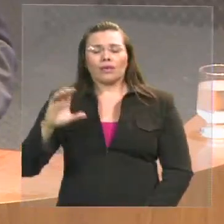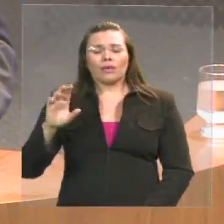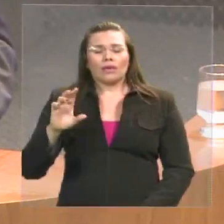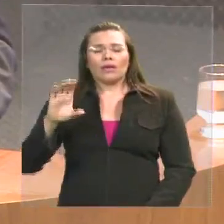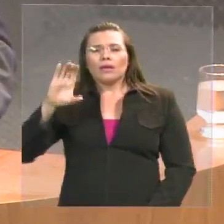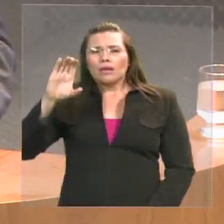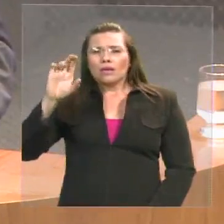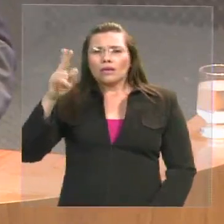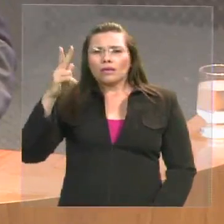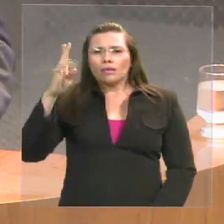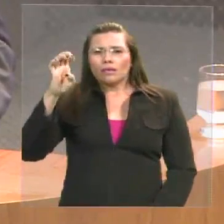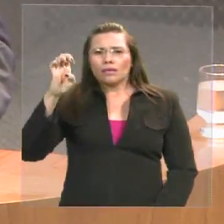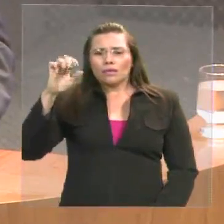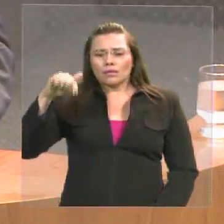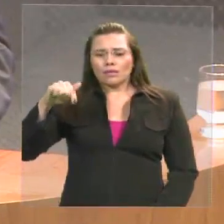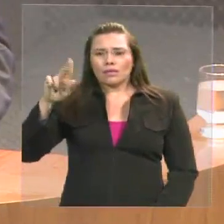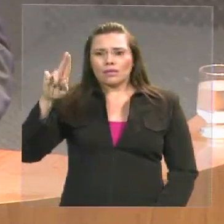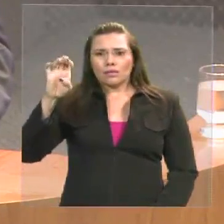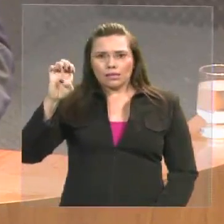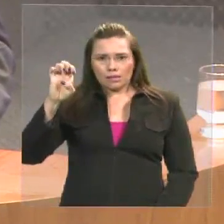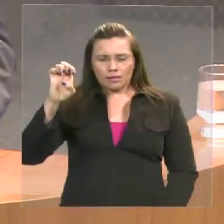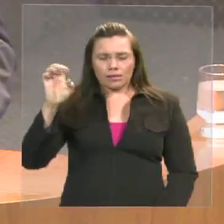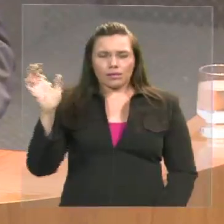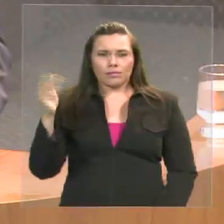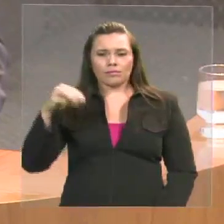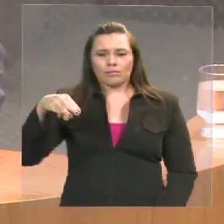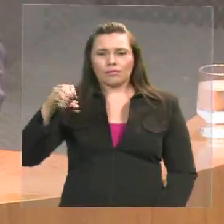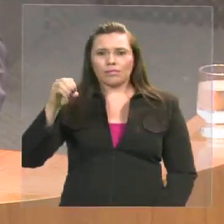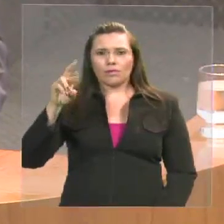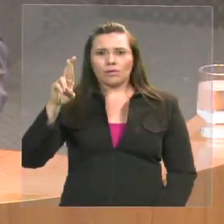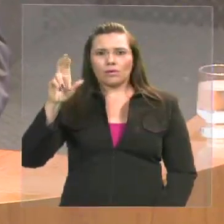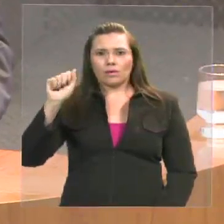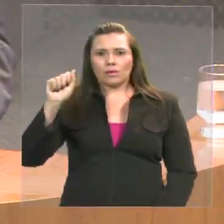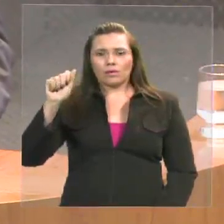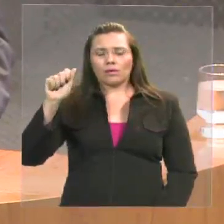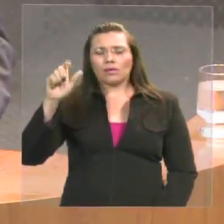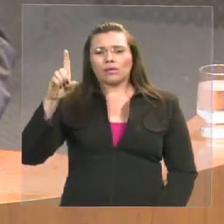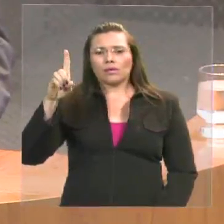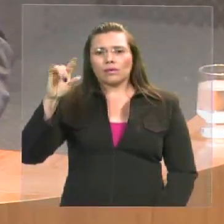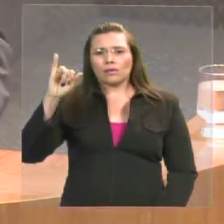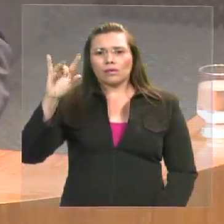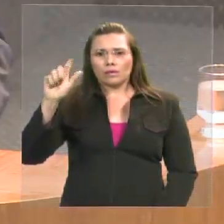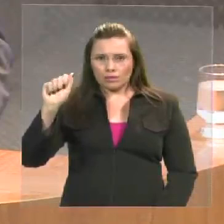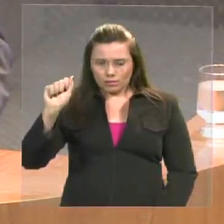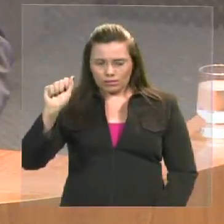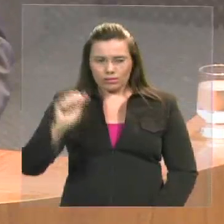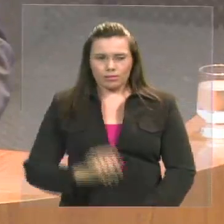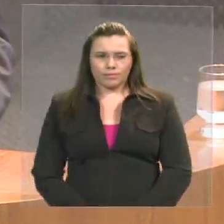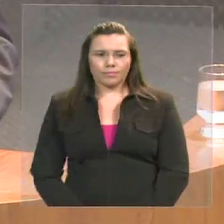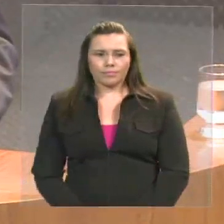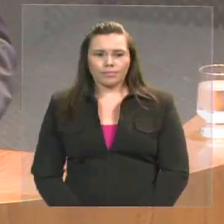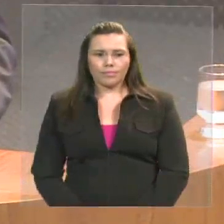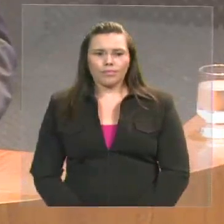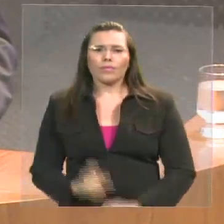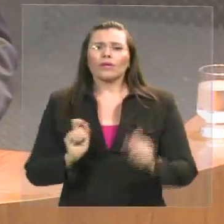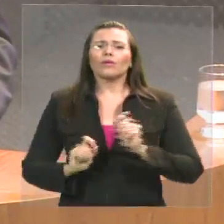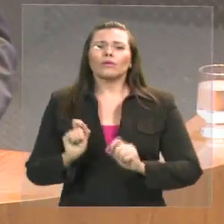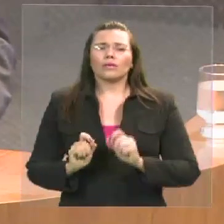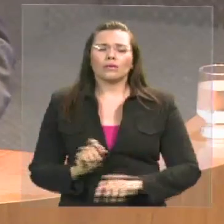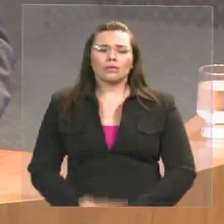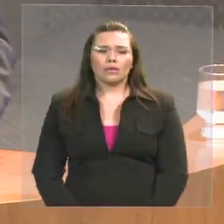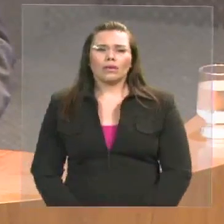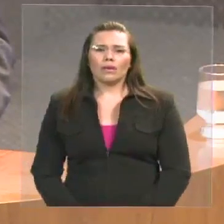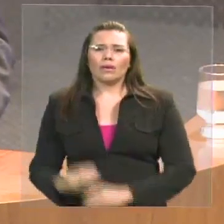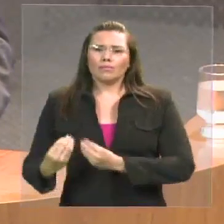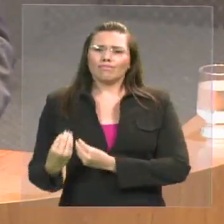que define uma oportunidade para que as pessoas possam também ter a oportunidade de construir